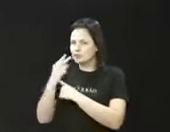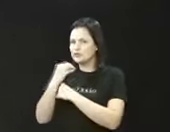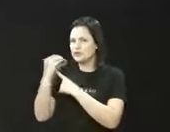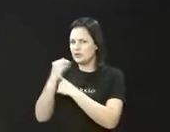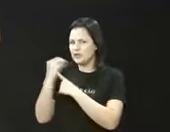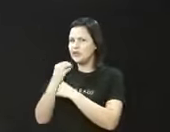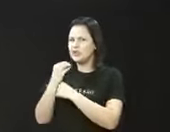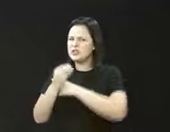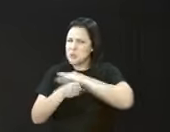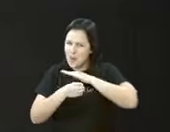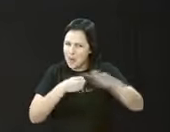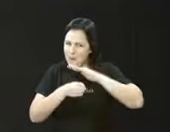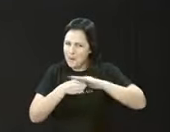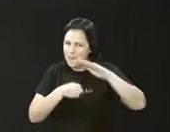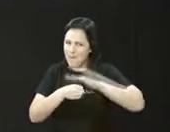Traz aqui para mim.